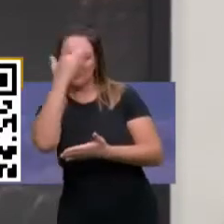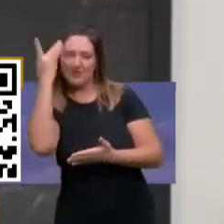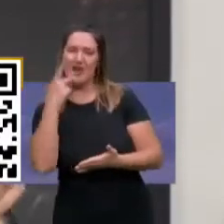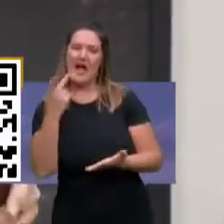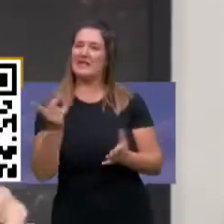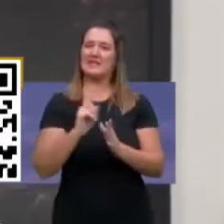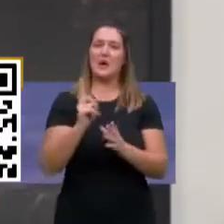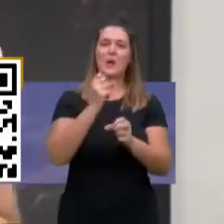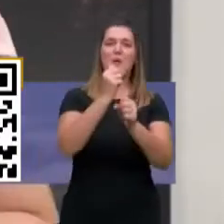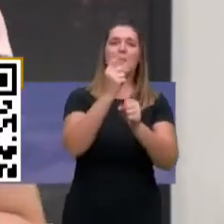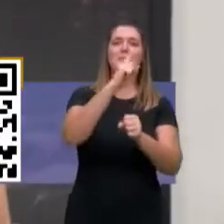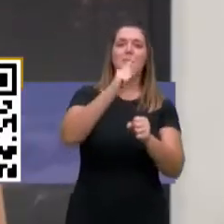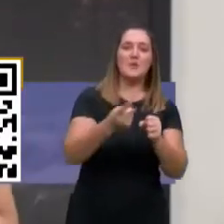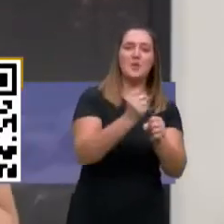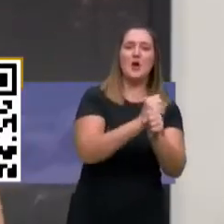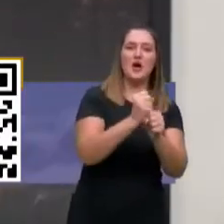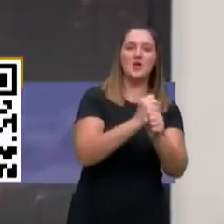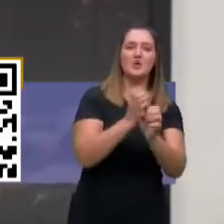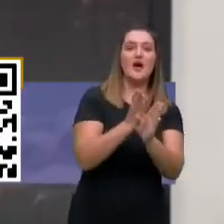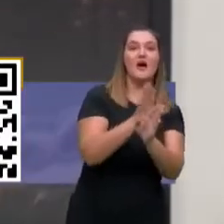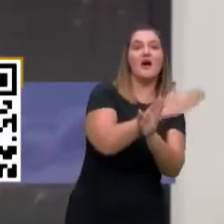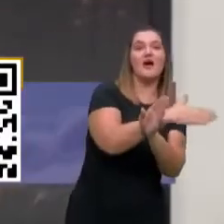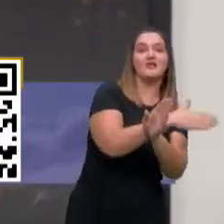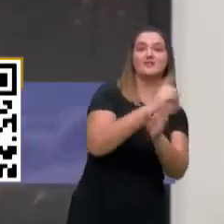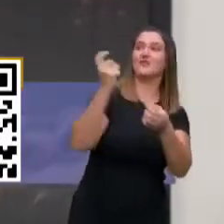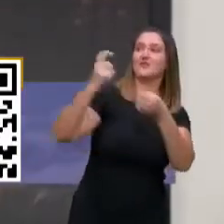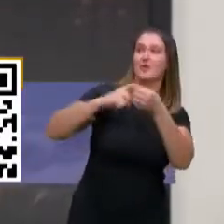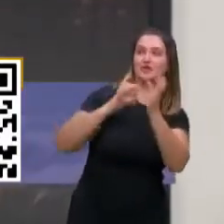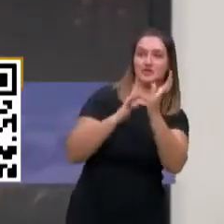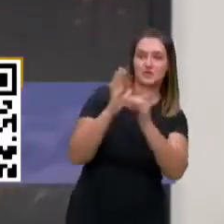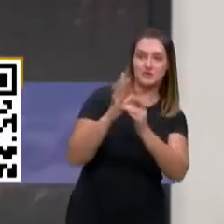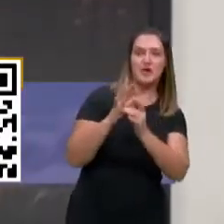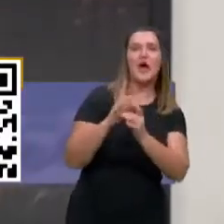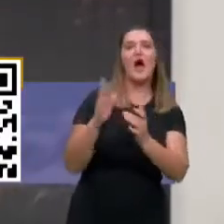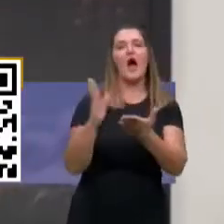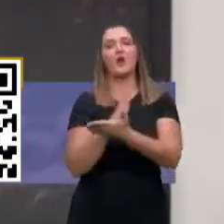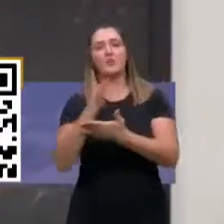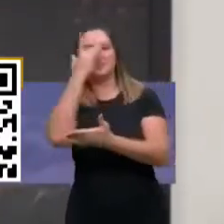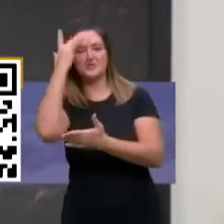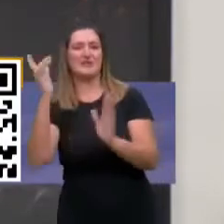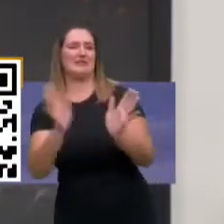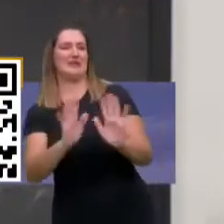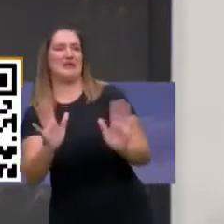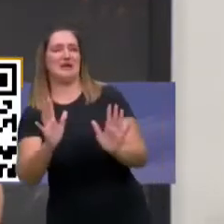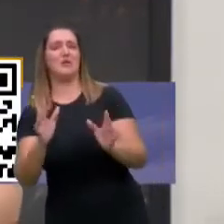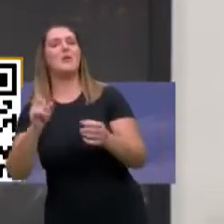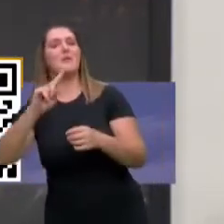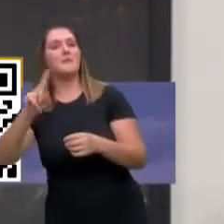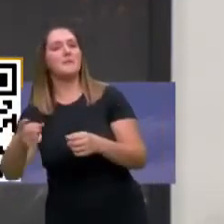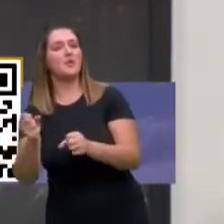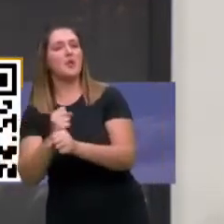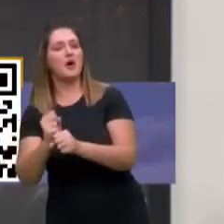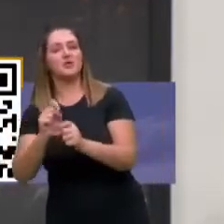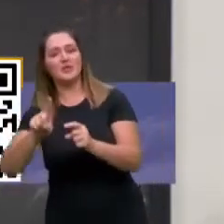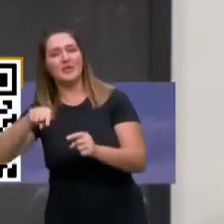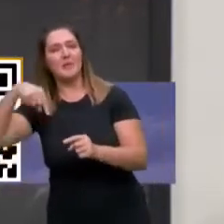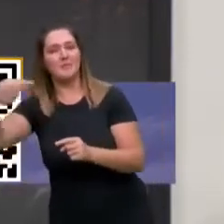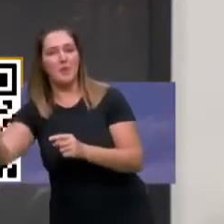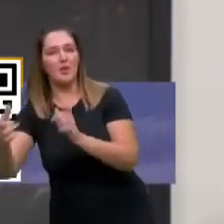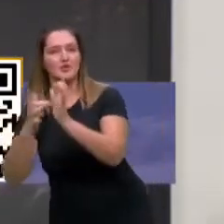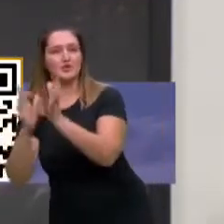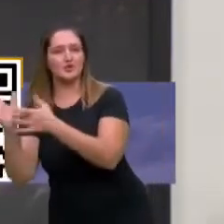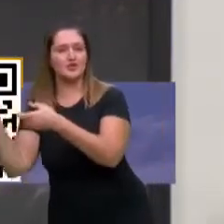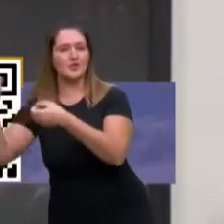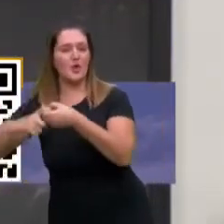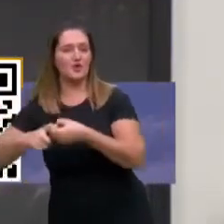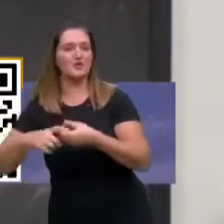ocorrem antes da segunda vinda de Jesus, outros falam que eles acontecem depois da segunda vinda. Mas será que faz alguma diferença